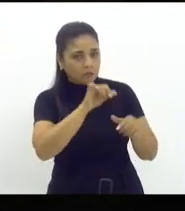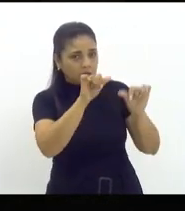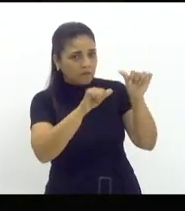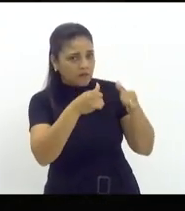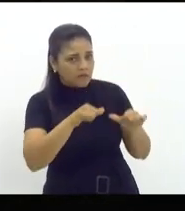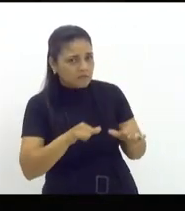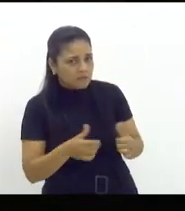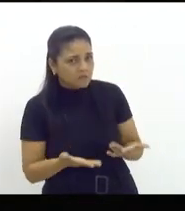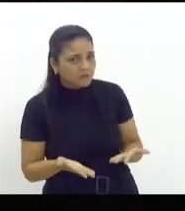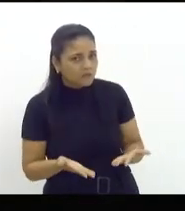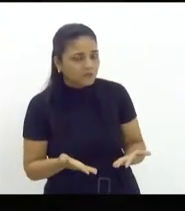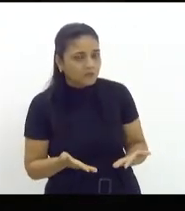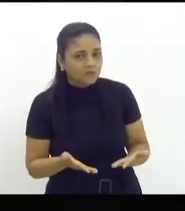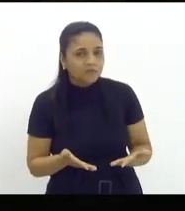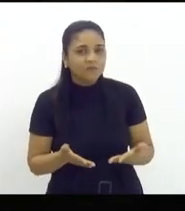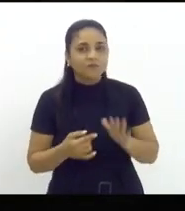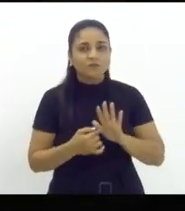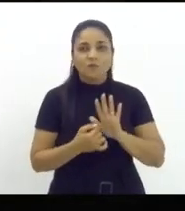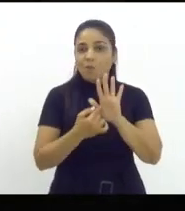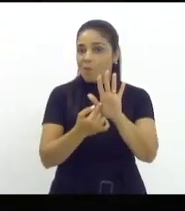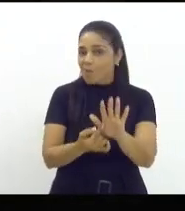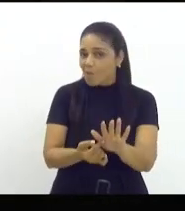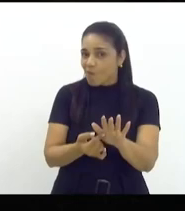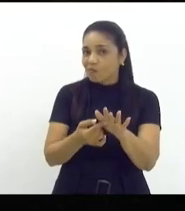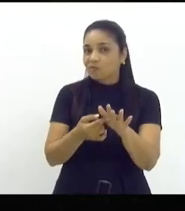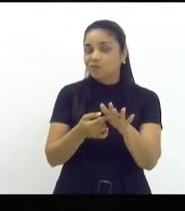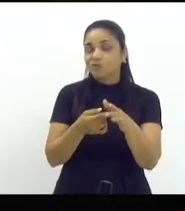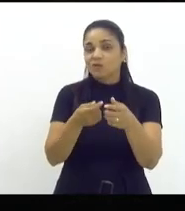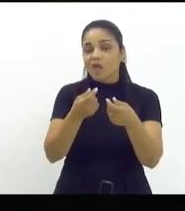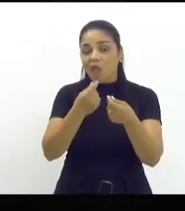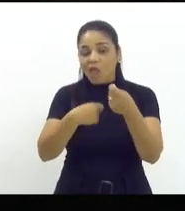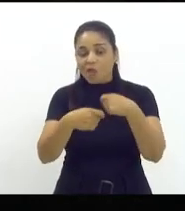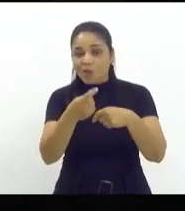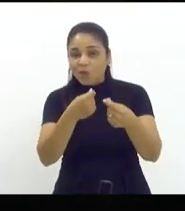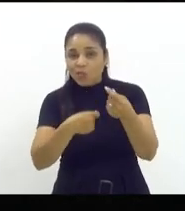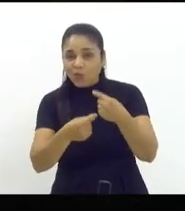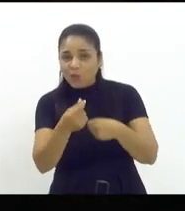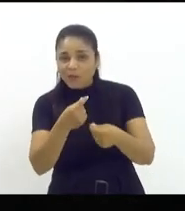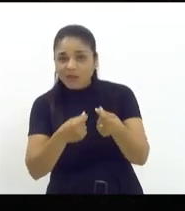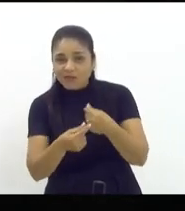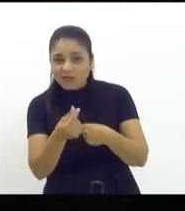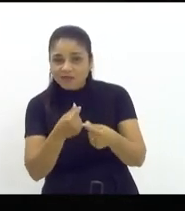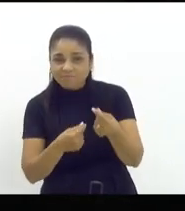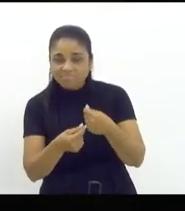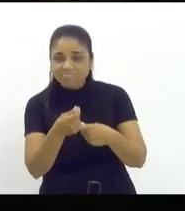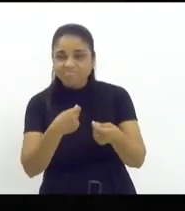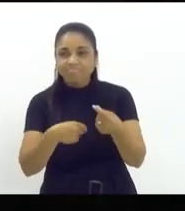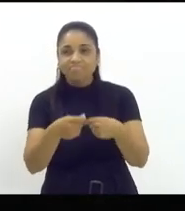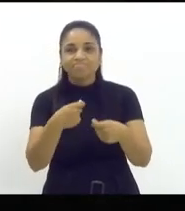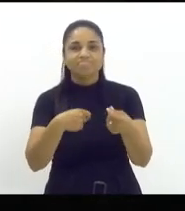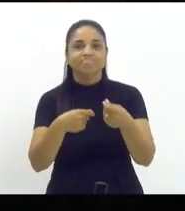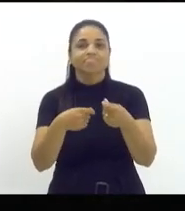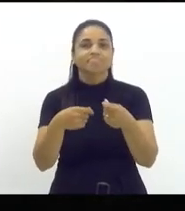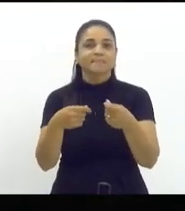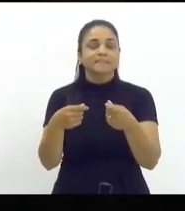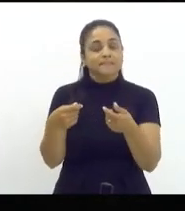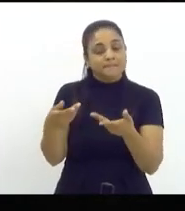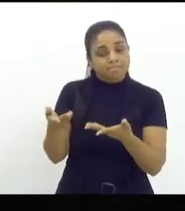então mostrar que a economia é uma questão muito dinâmica